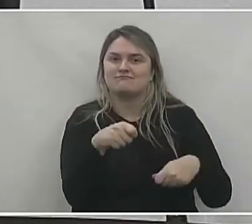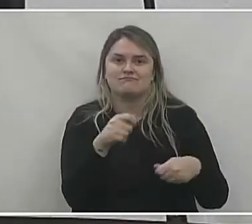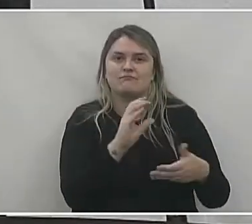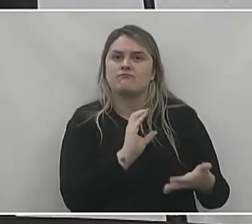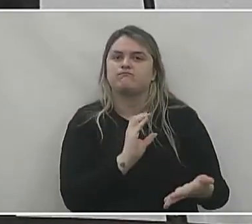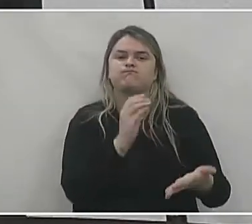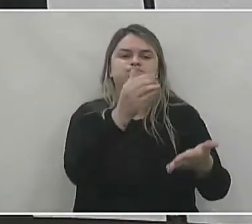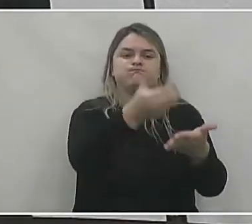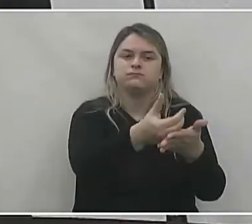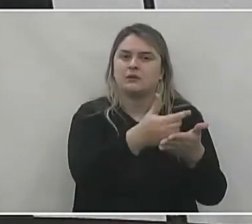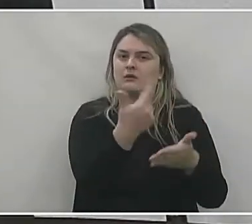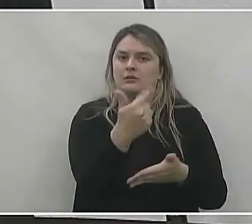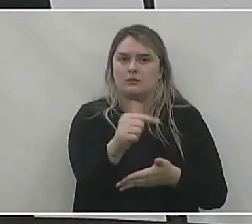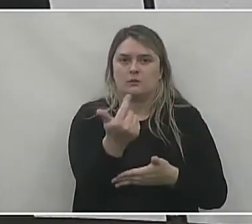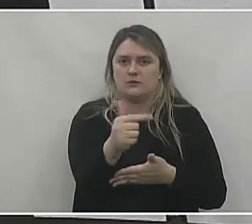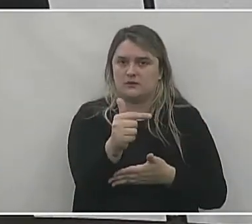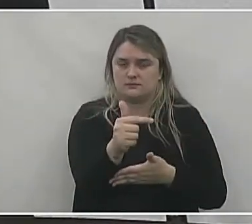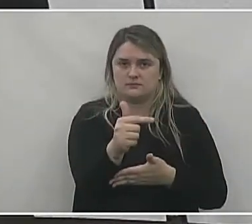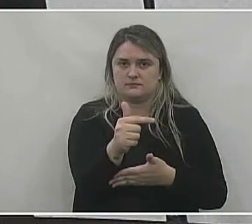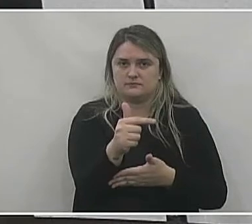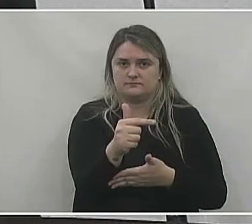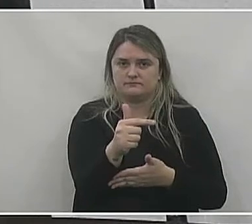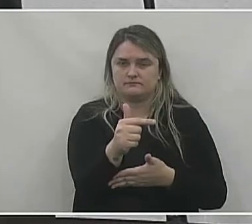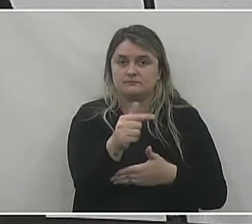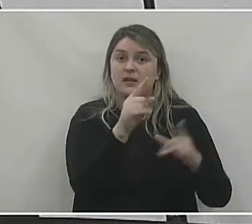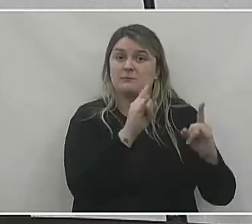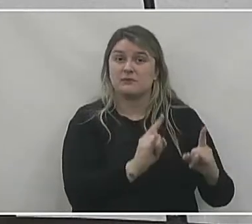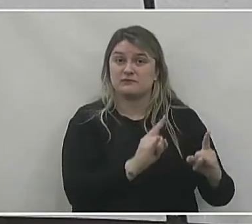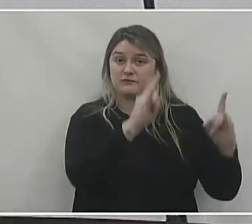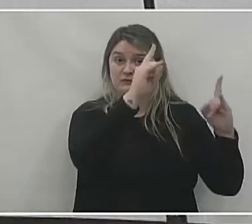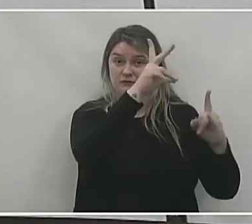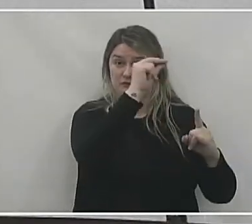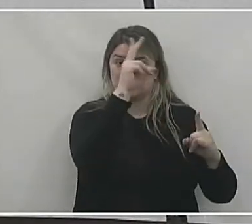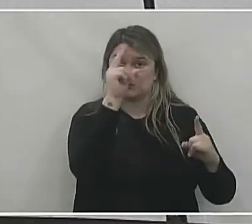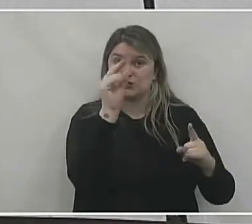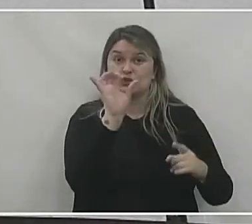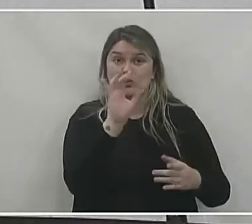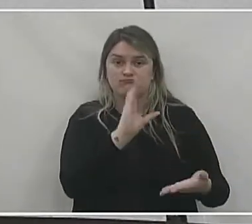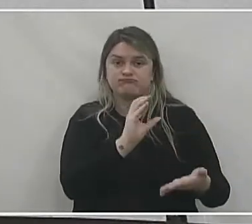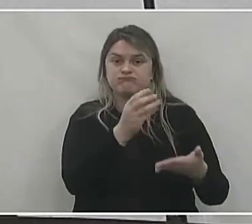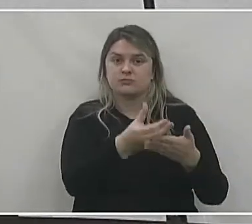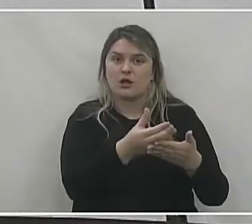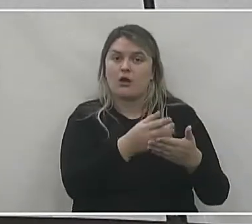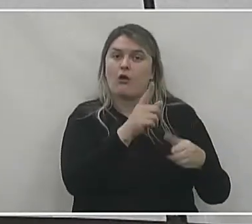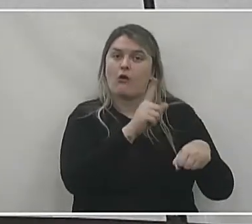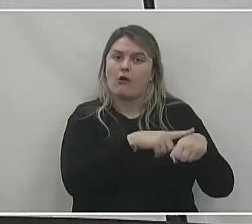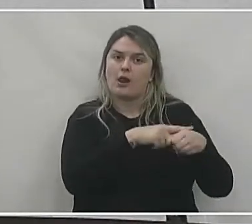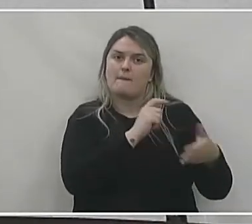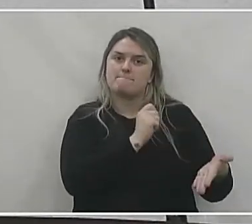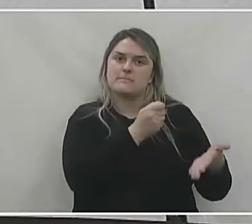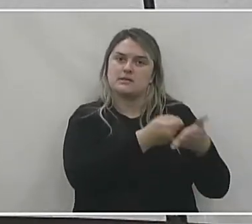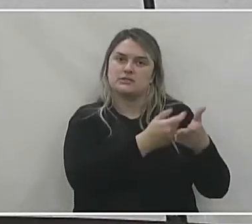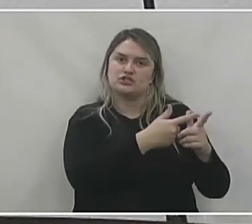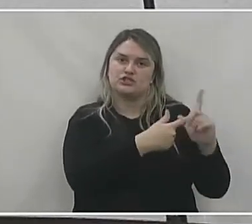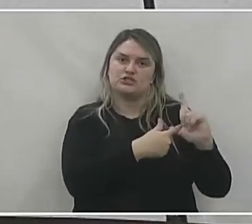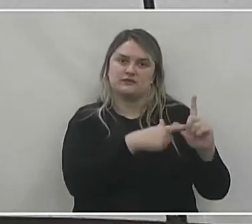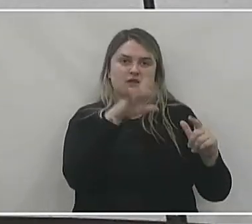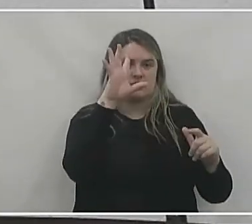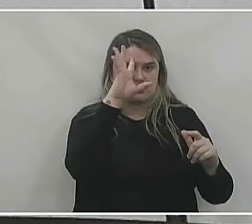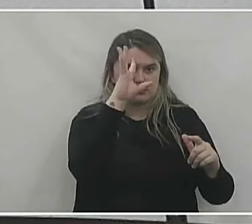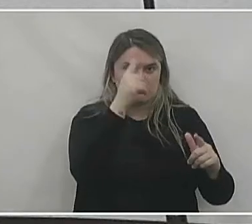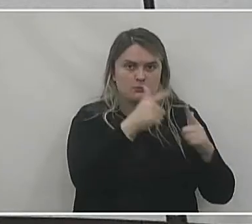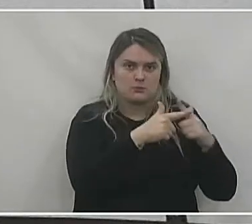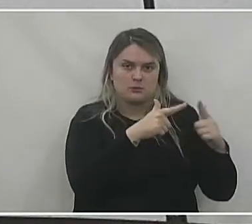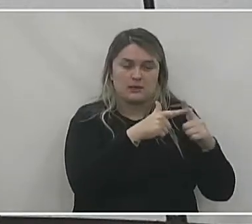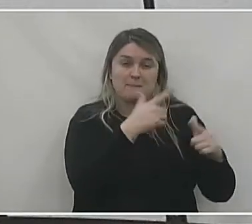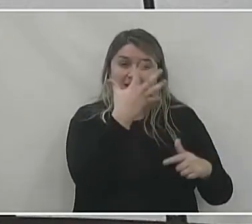de investimento. E ela só vai ter capacidade de investimento a hora que sanar esse problema